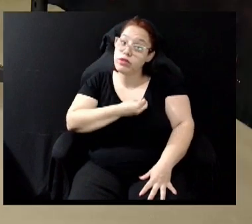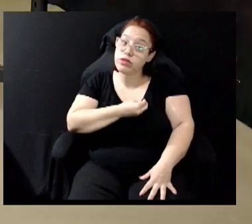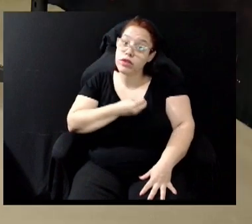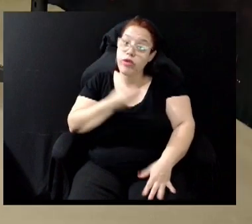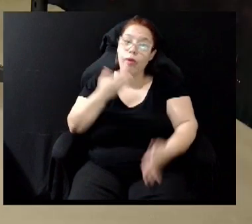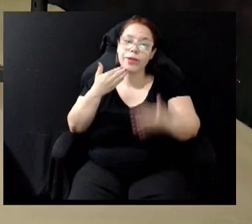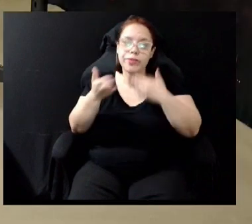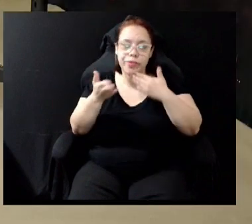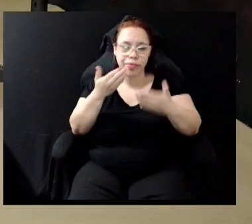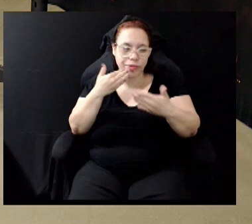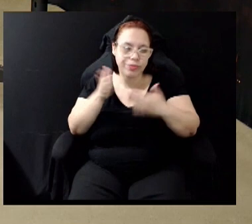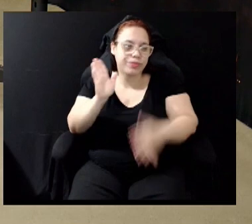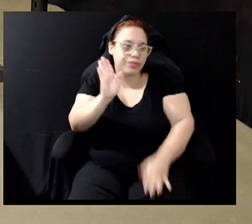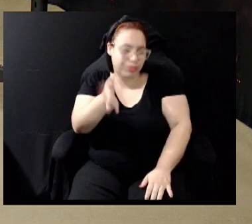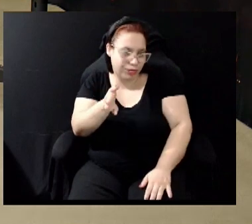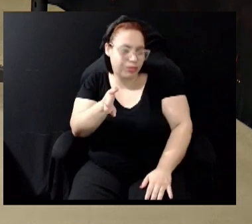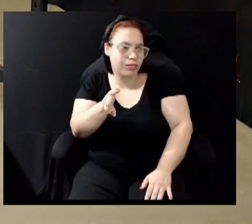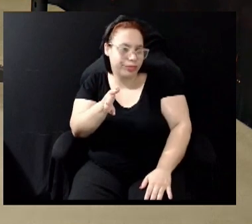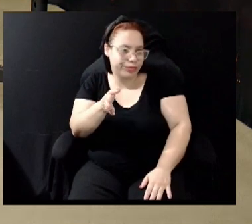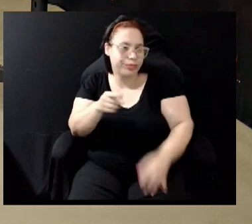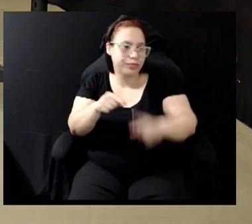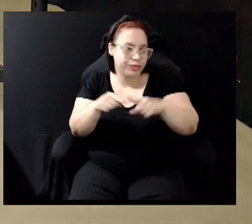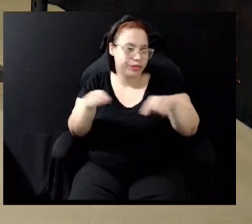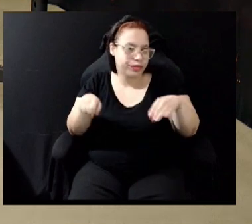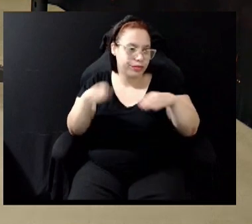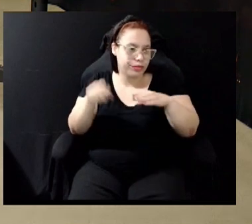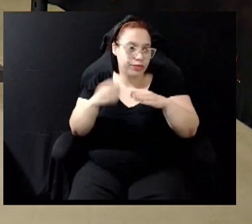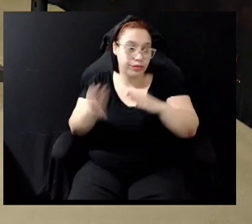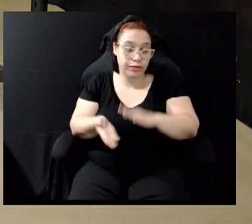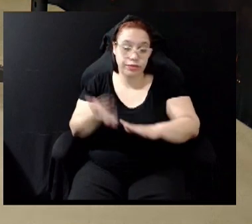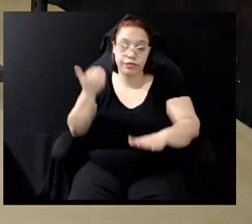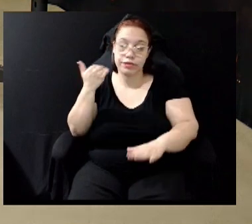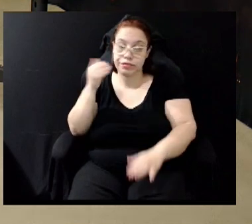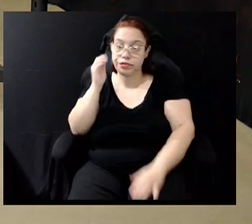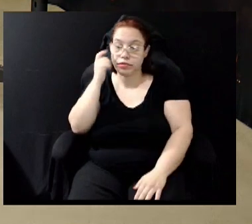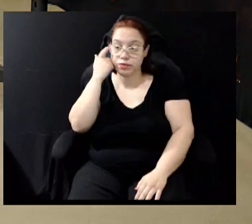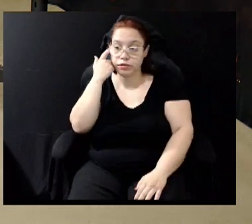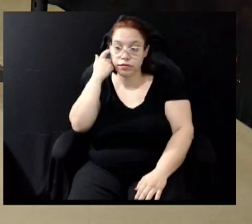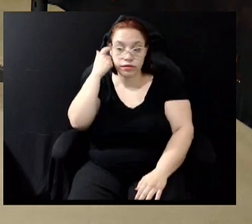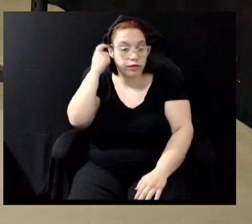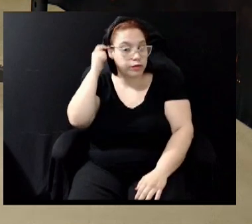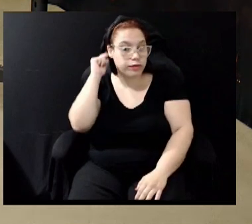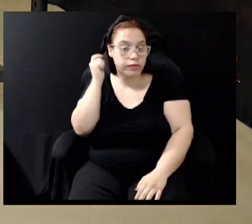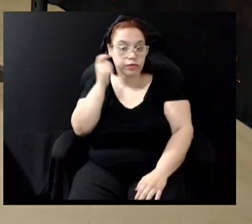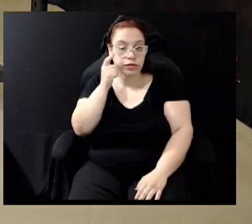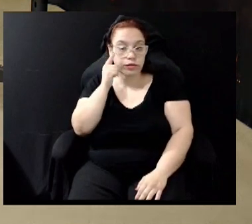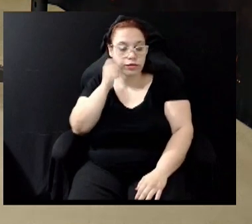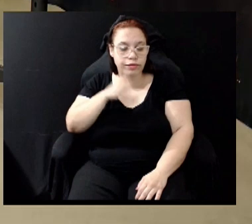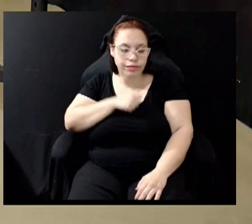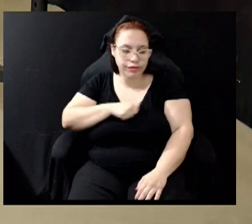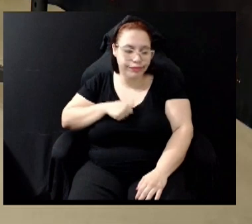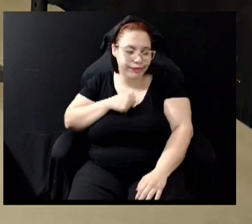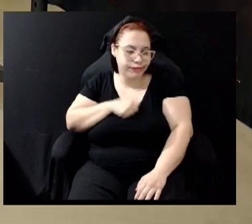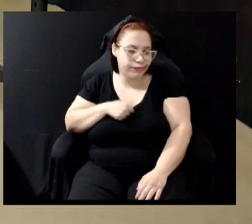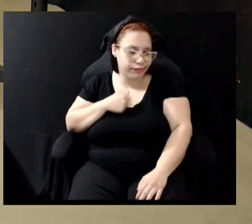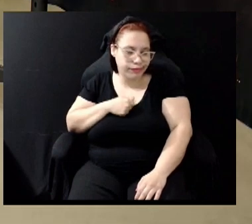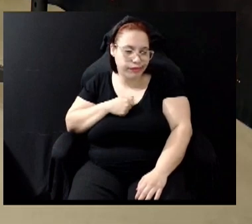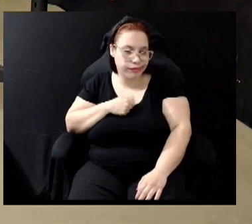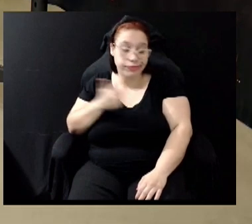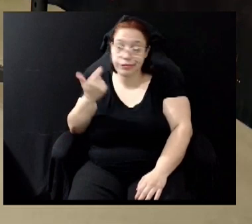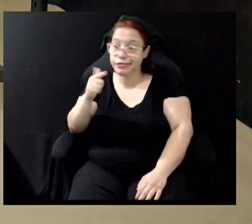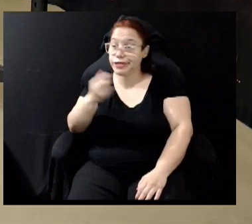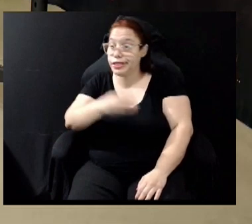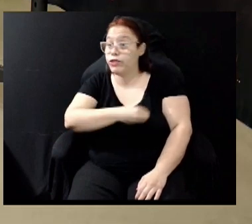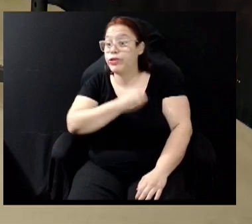né, no programa anteriormente, a saudade de algo que não foi vivido,